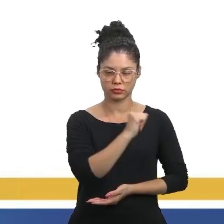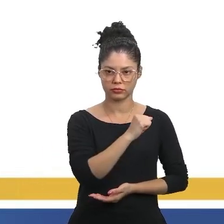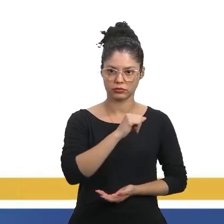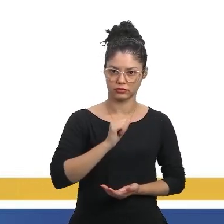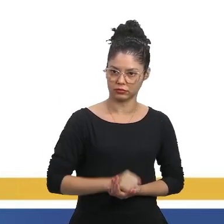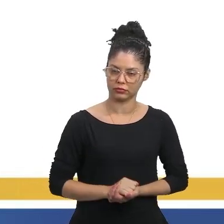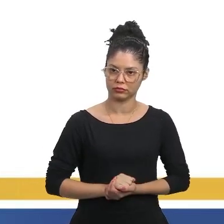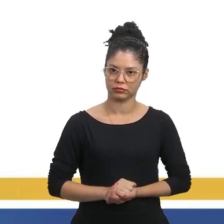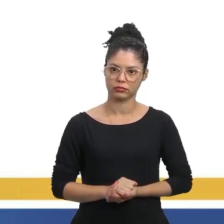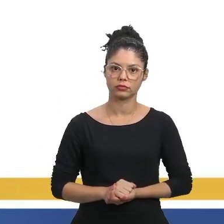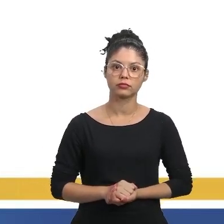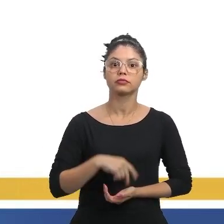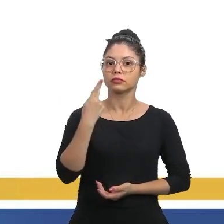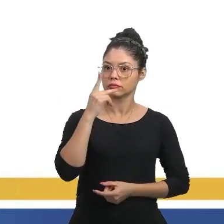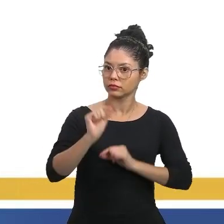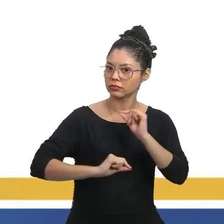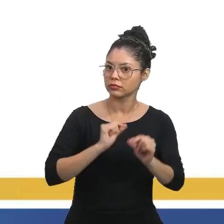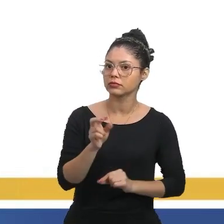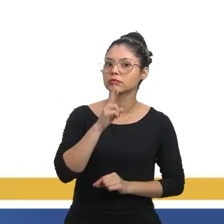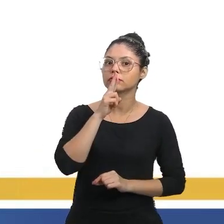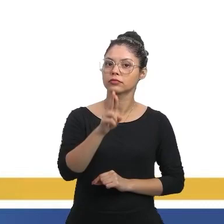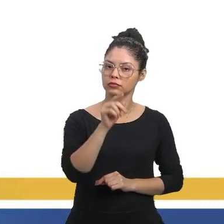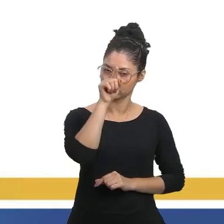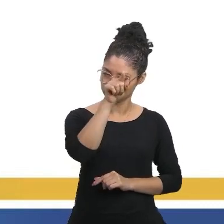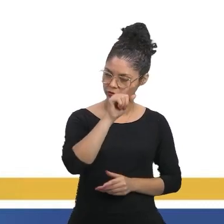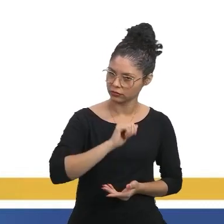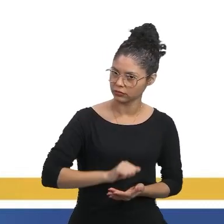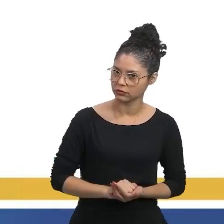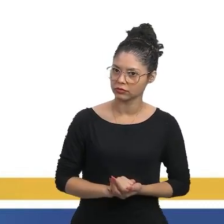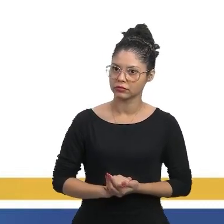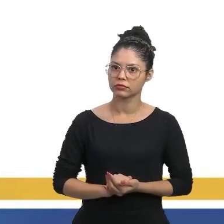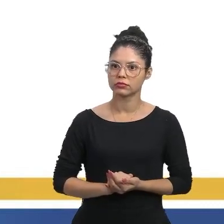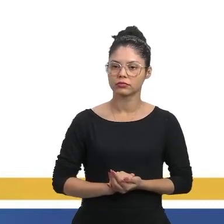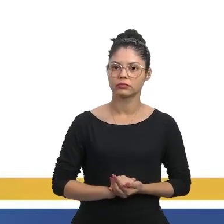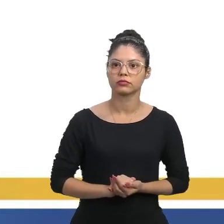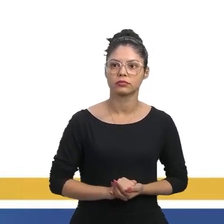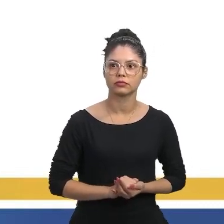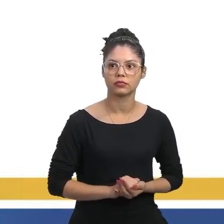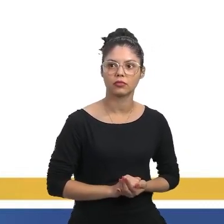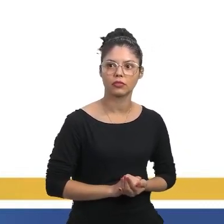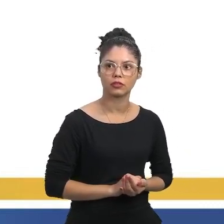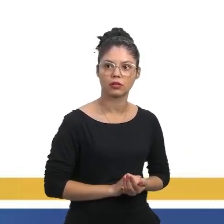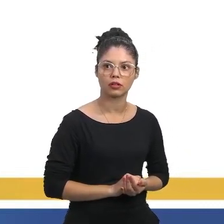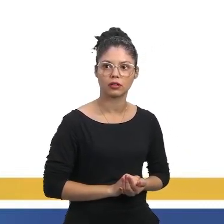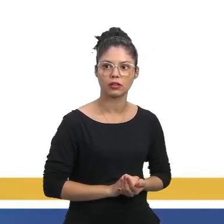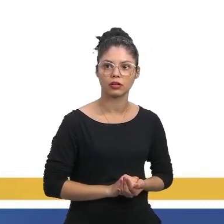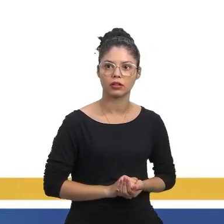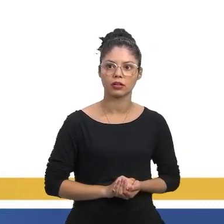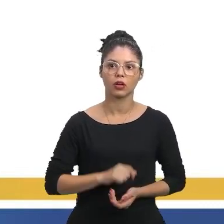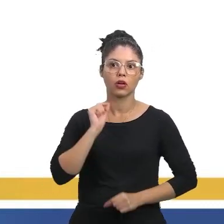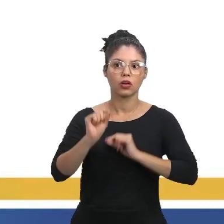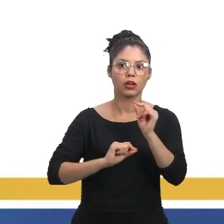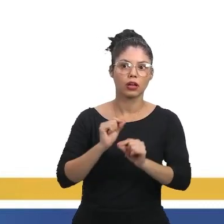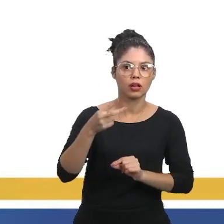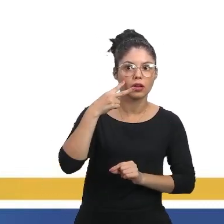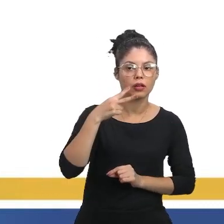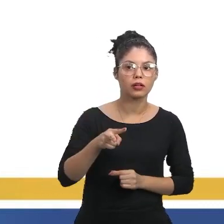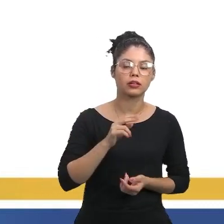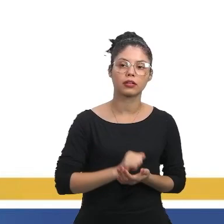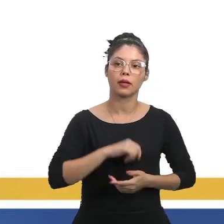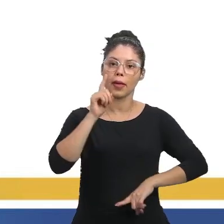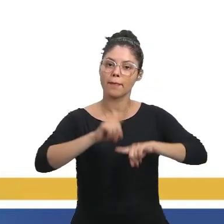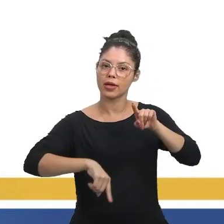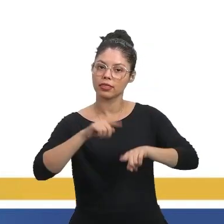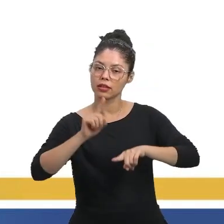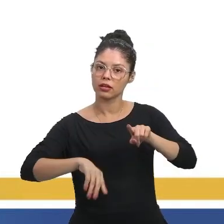rapidamente me dissesse, me respondesse aí, de onde você está assistindo. Se o que você vai ver é